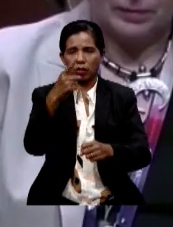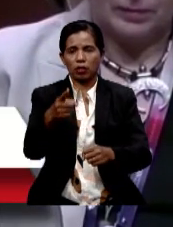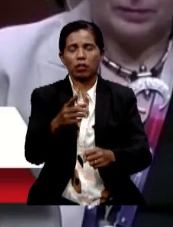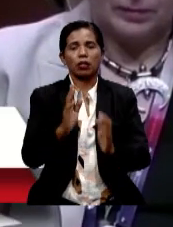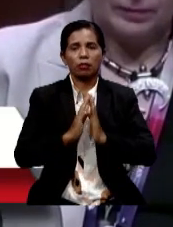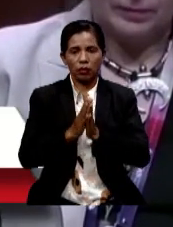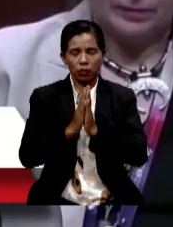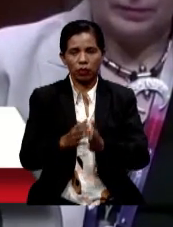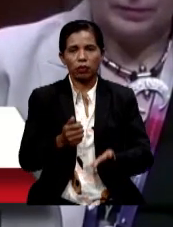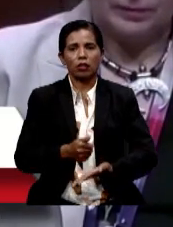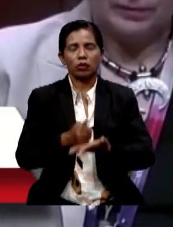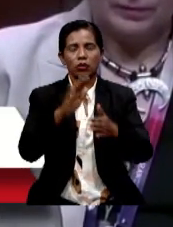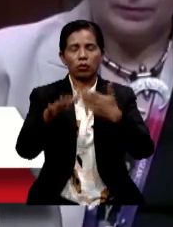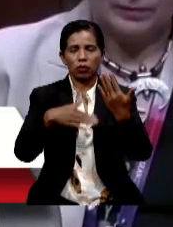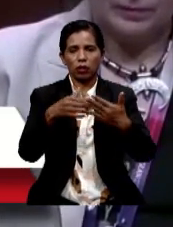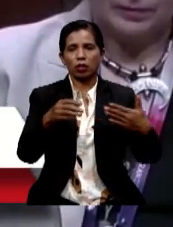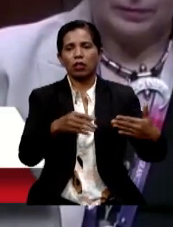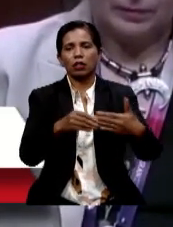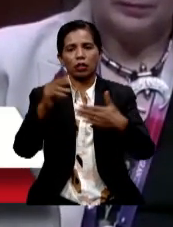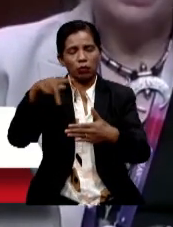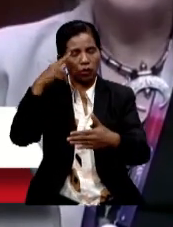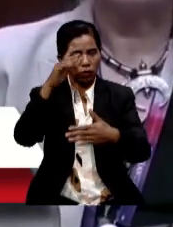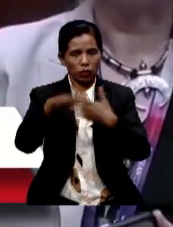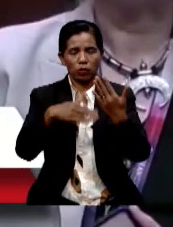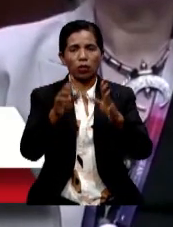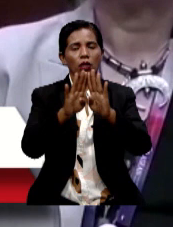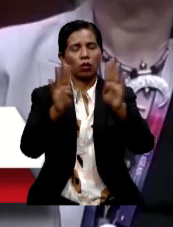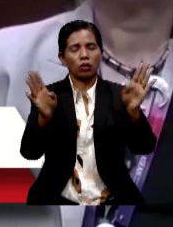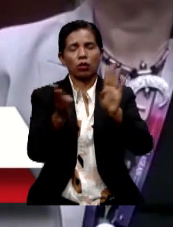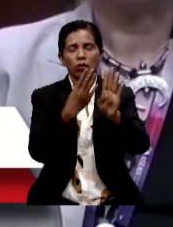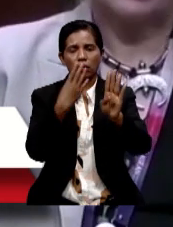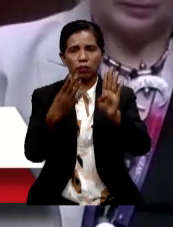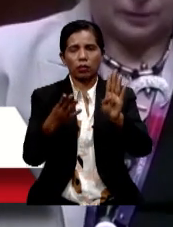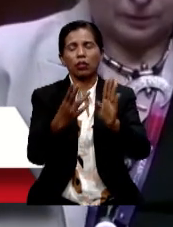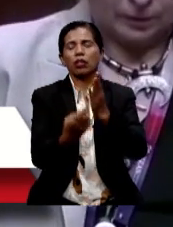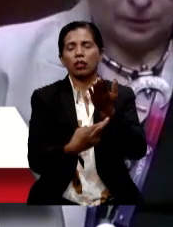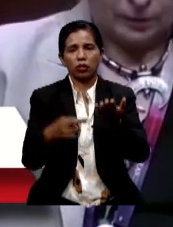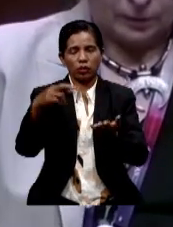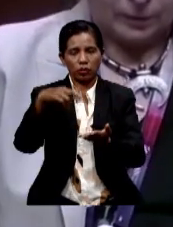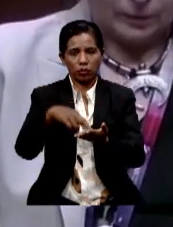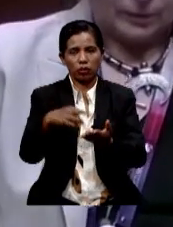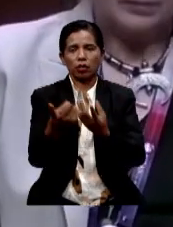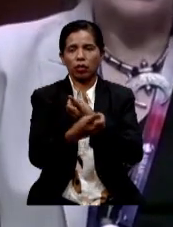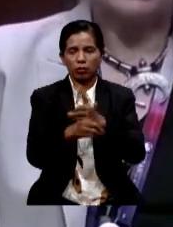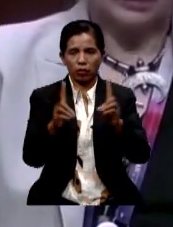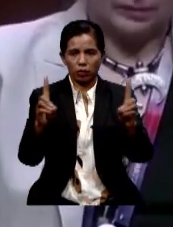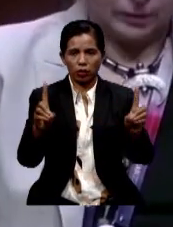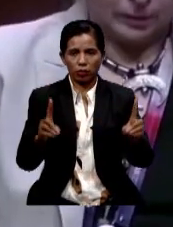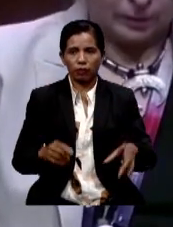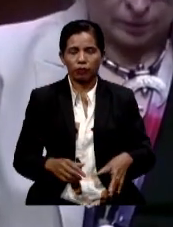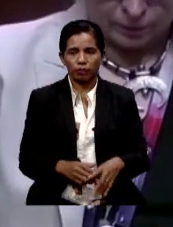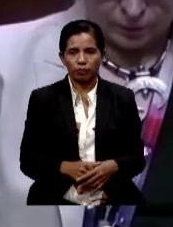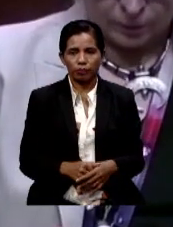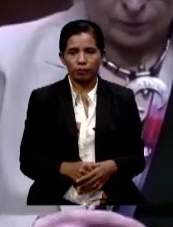a tu liberta Hutu, líder político Sira, no local da mata para a restauração total à regra da democracia. A return to